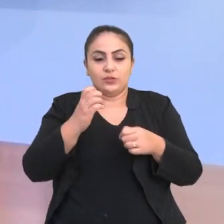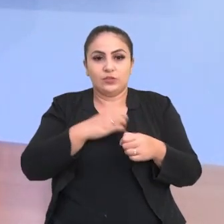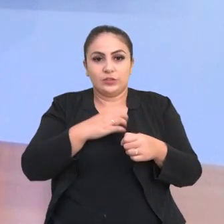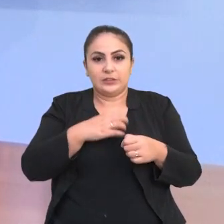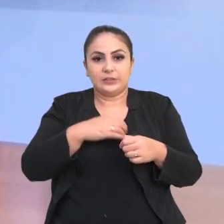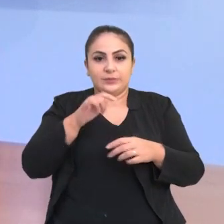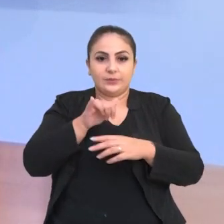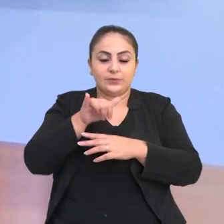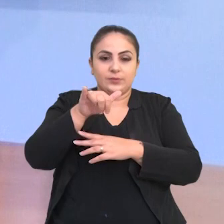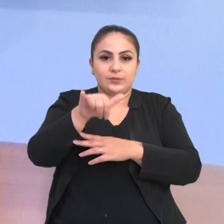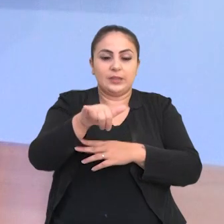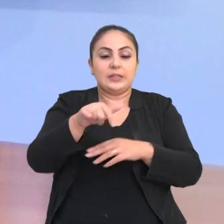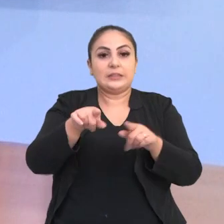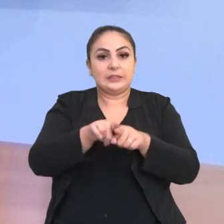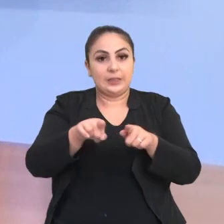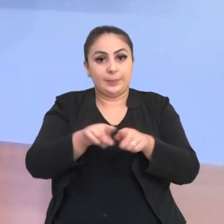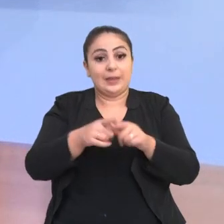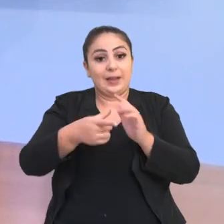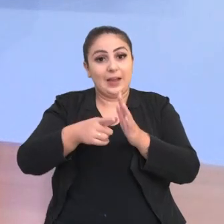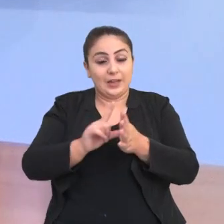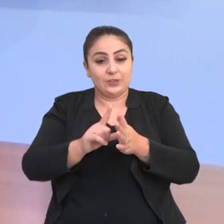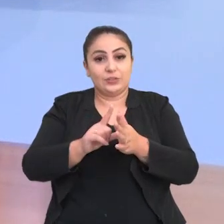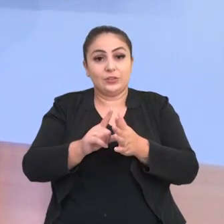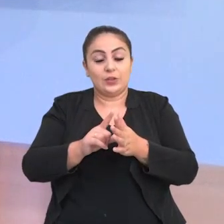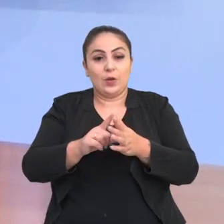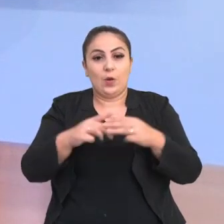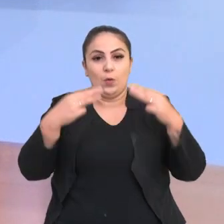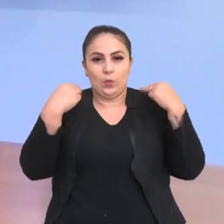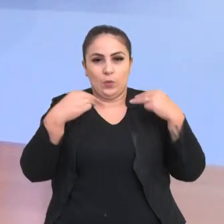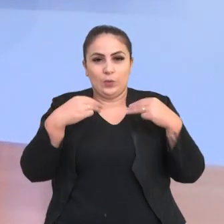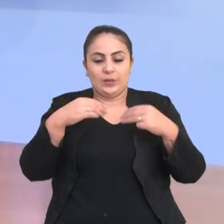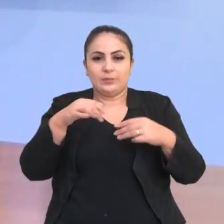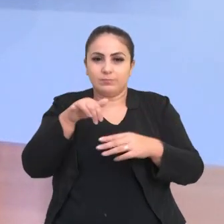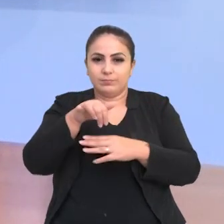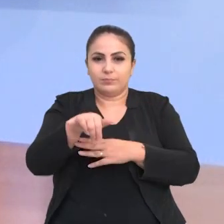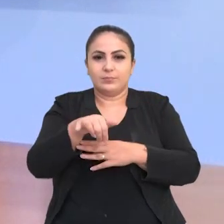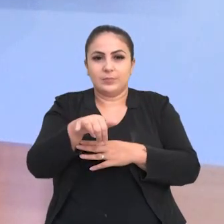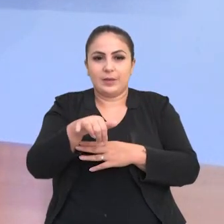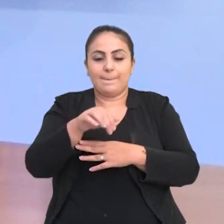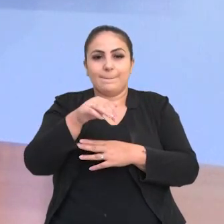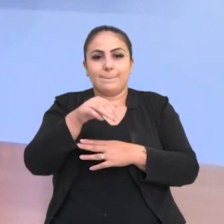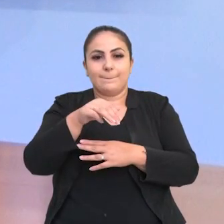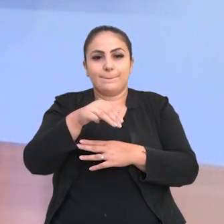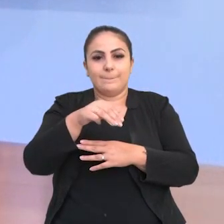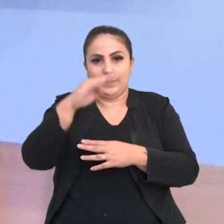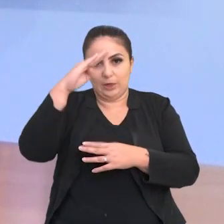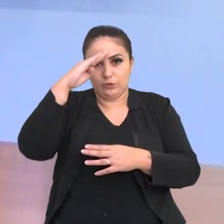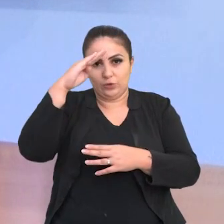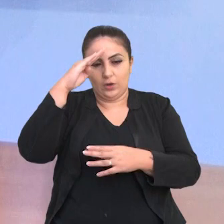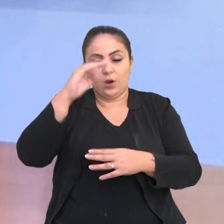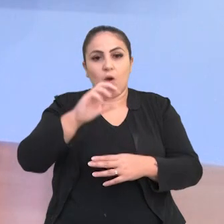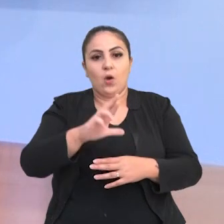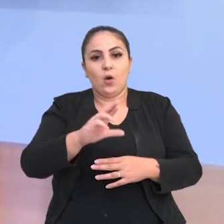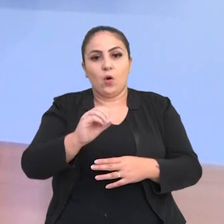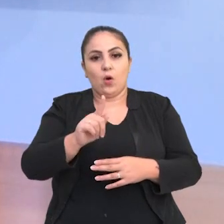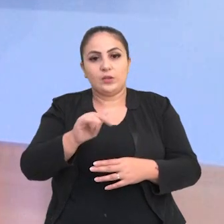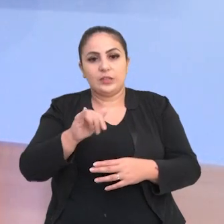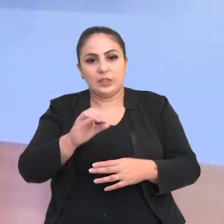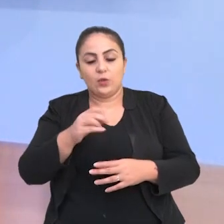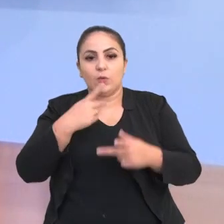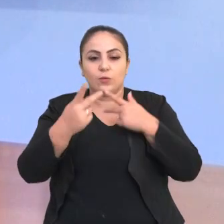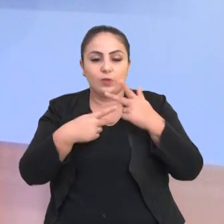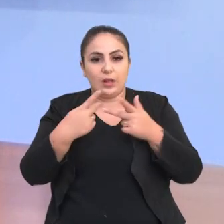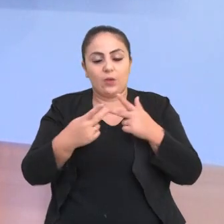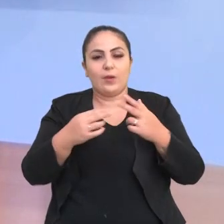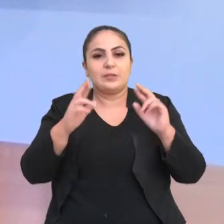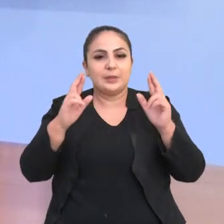foi feito de forma aérea e, antes da decolagem, o piloto Major Rodrigo Schneider falou sobre a emoção de